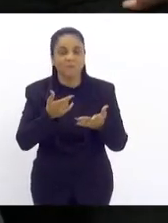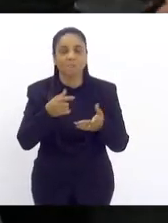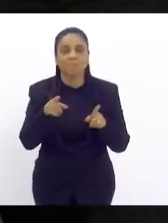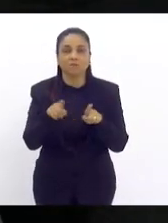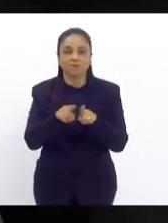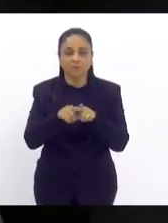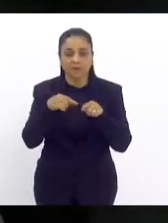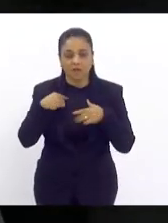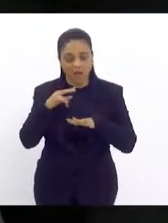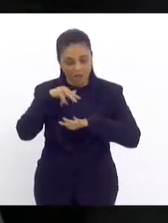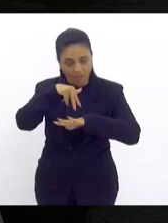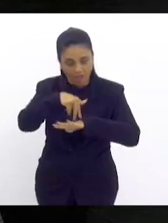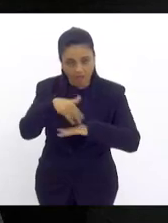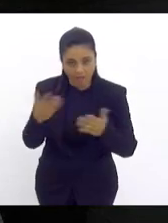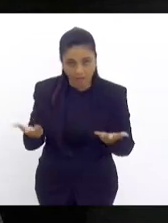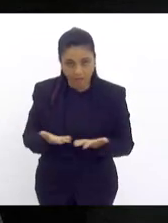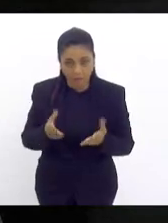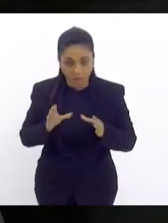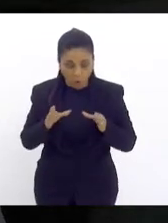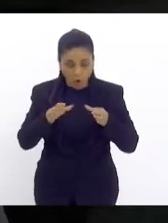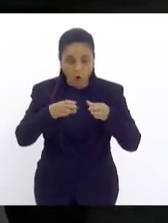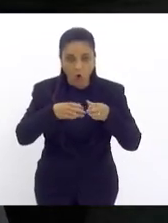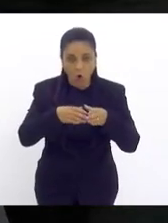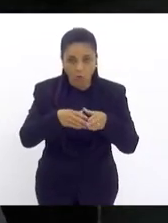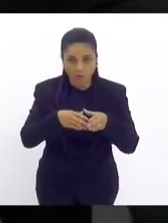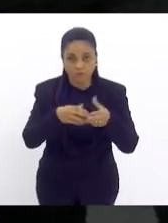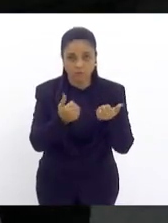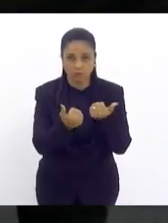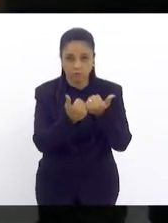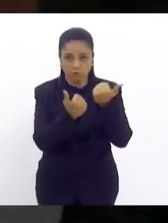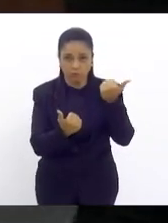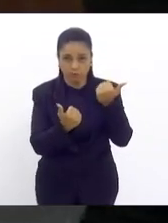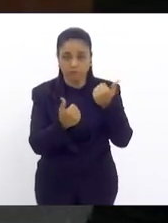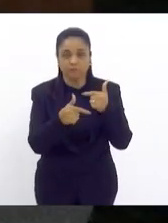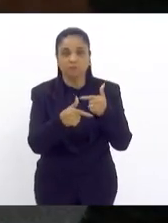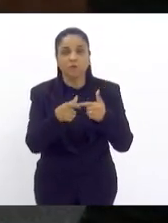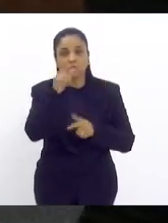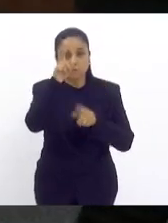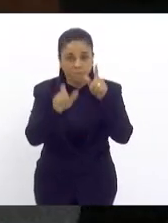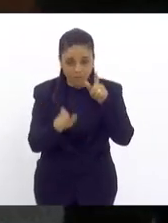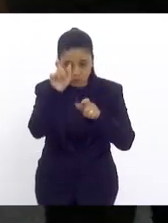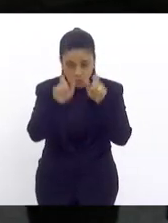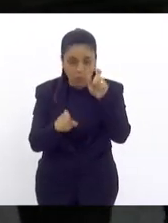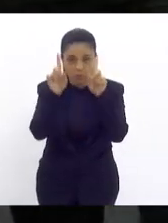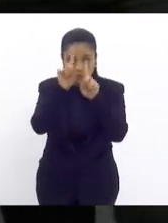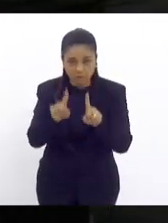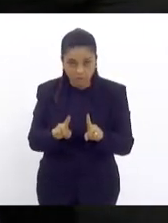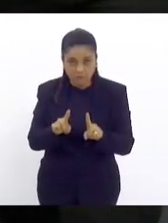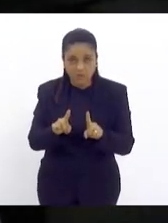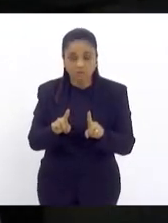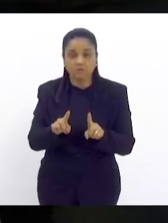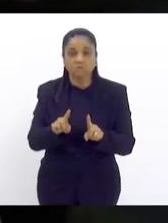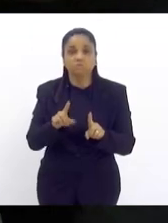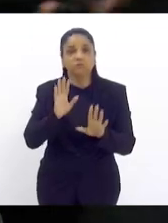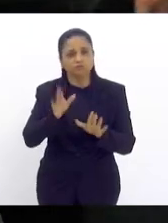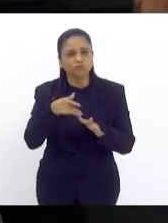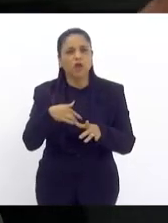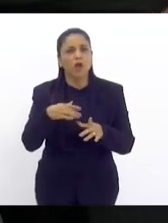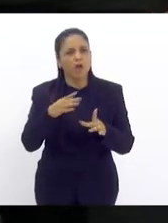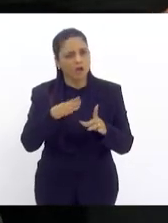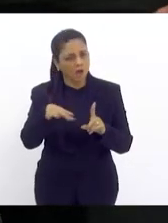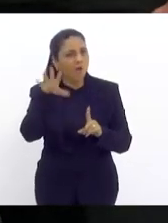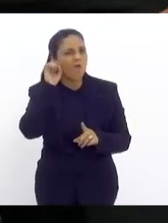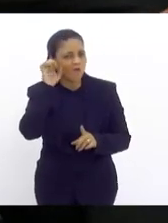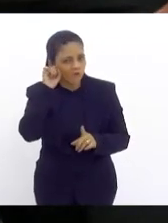faço como suplente parte da Comissão da das pessoas com deficiência já ouvi inclusive falando